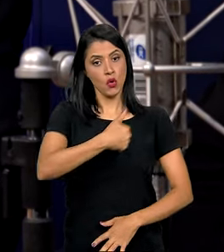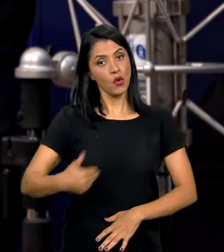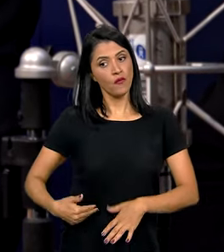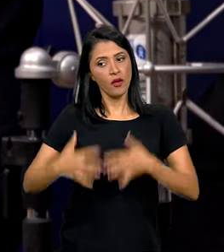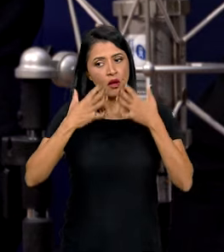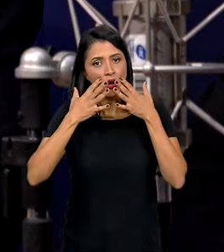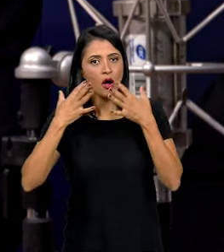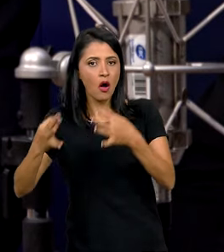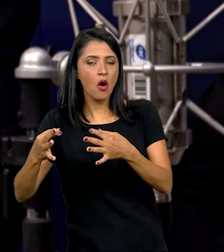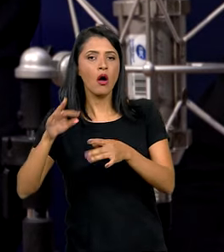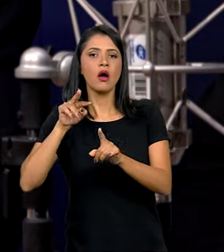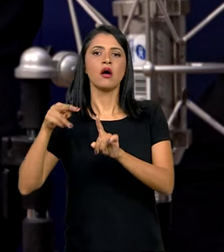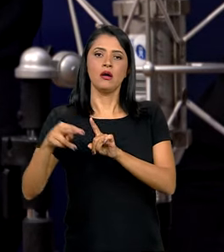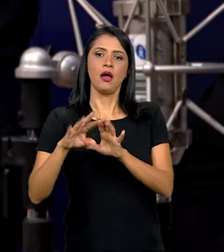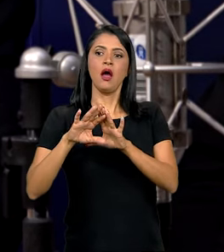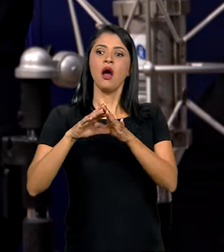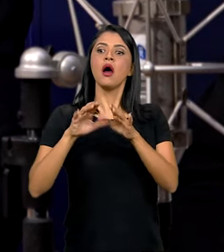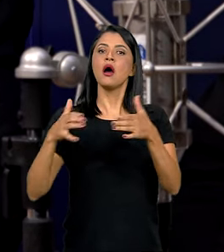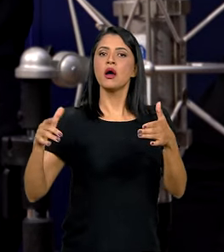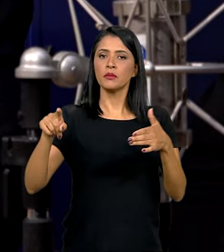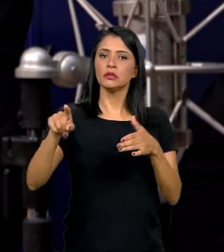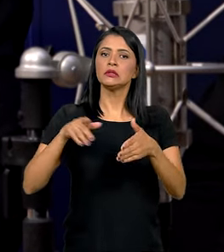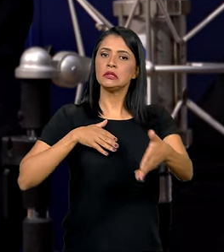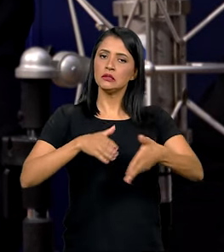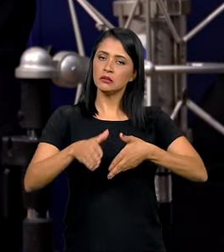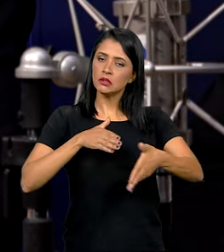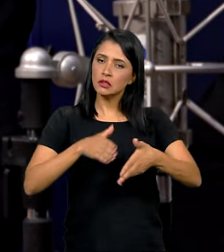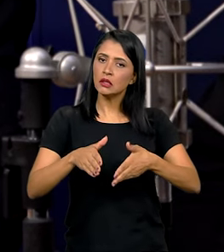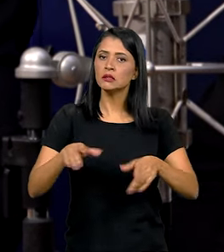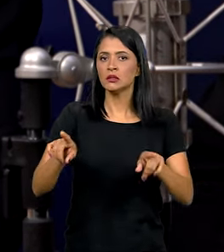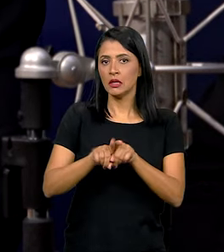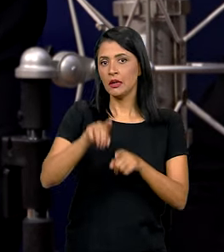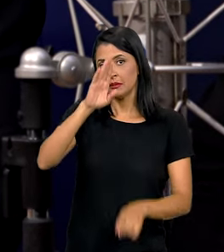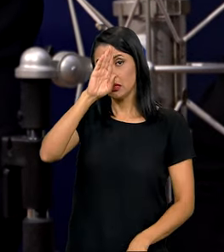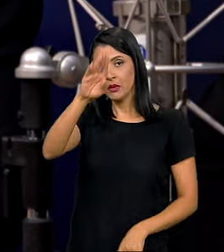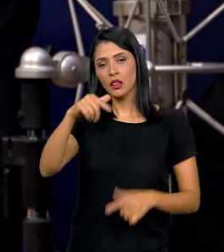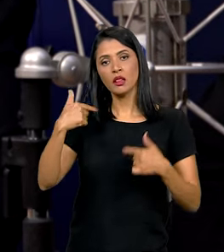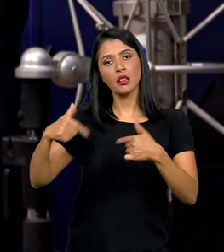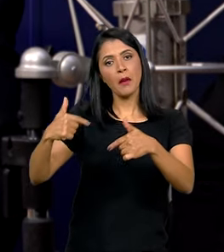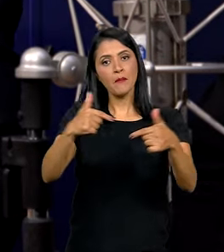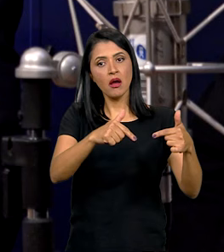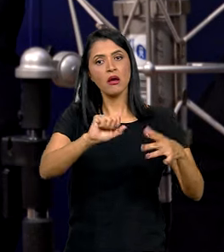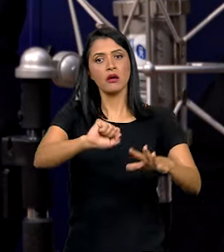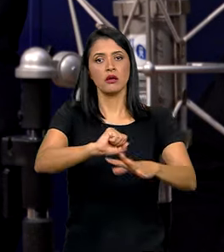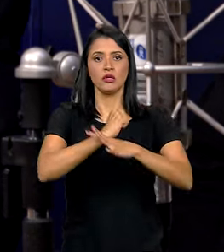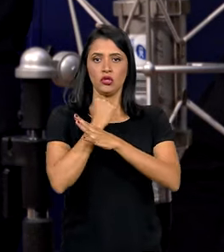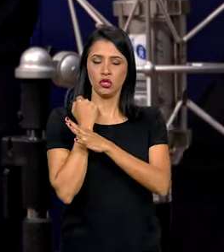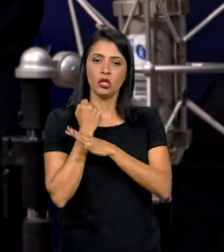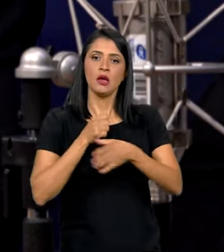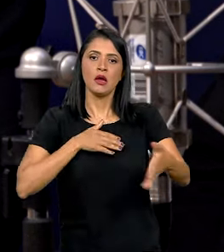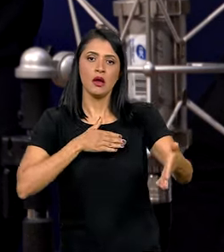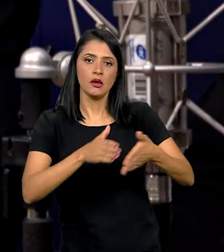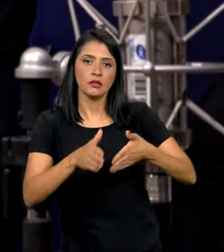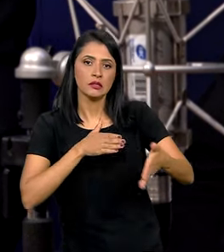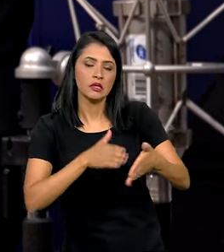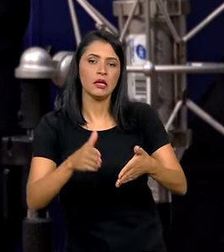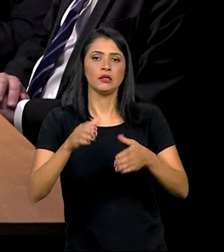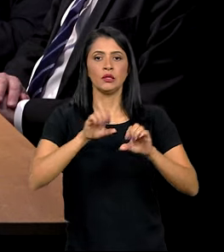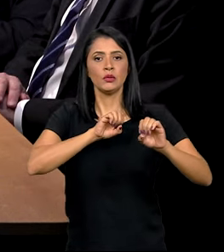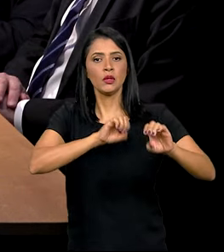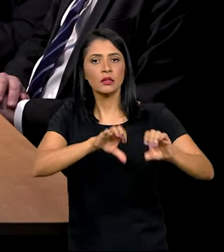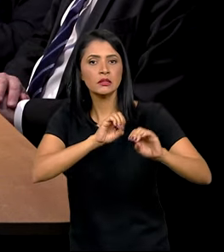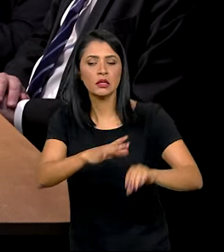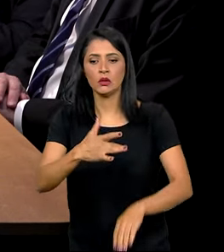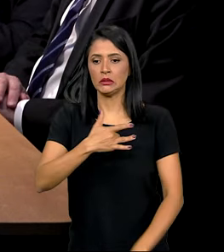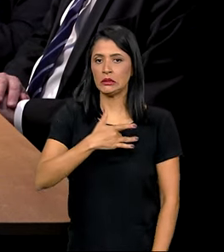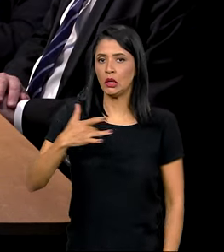governos para terem Essa visão mais Ampla de acessibilidade e principalmente ente trabalhar nas garantias garantia de acesso à educação acesso à